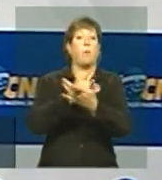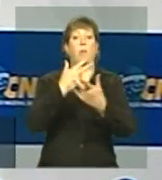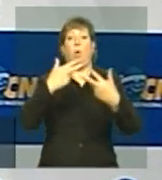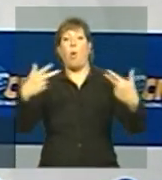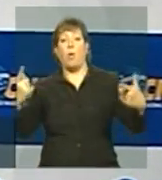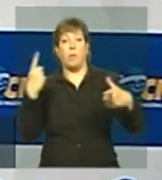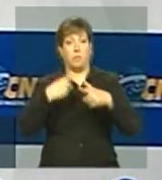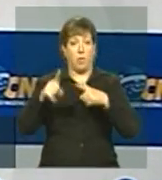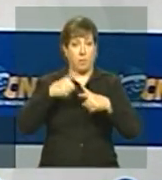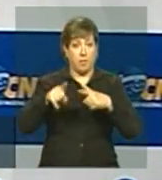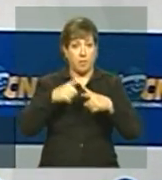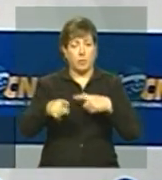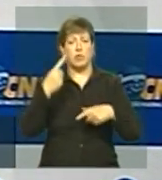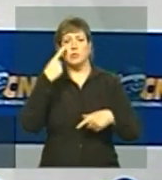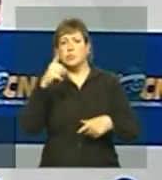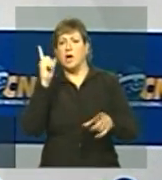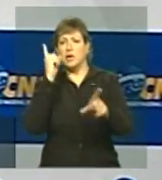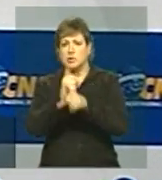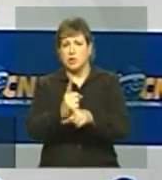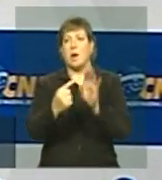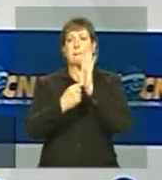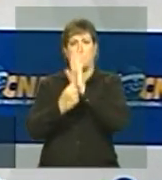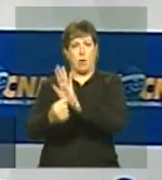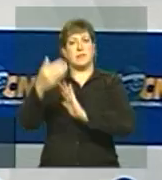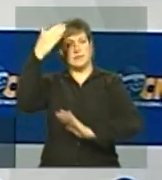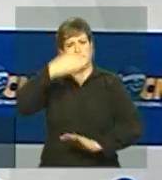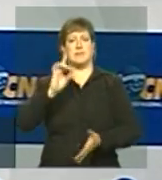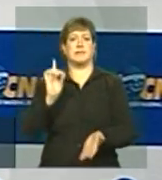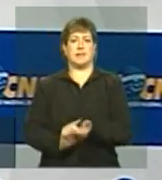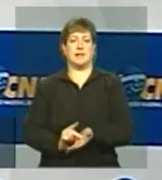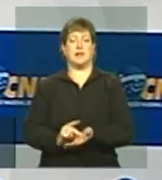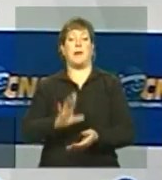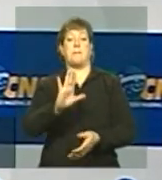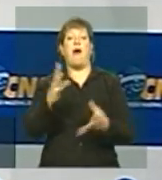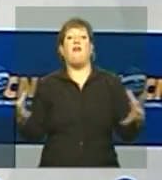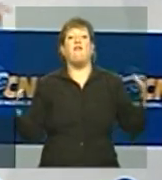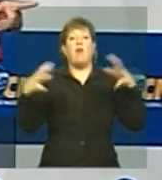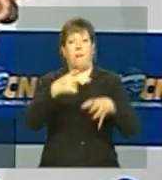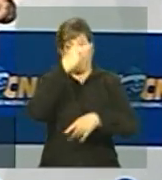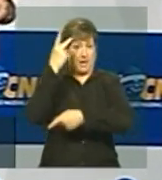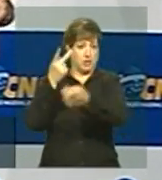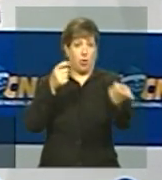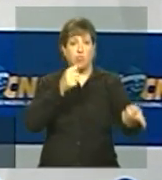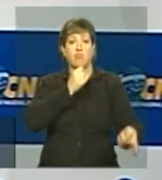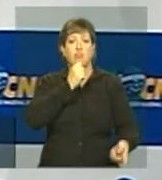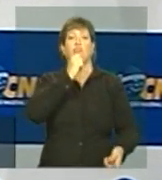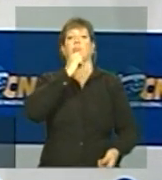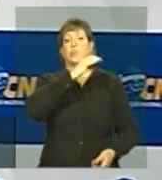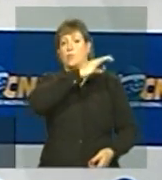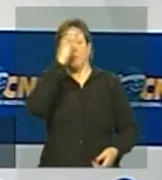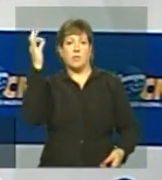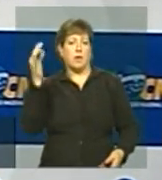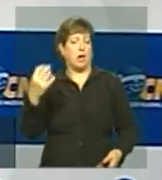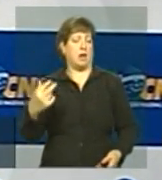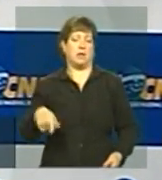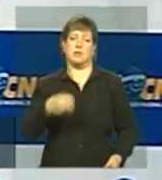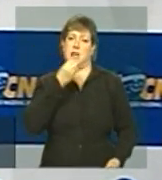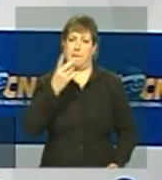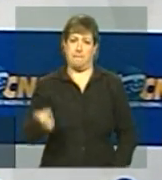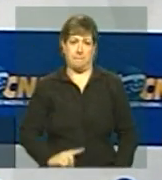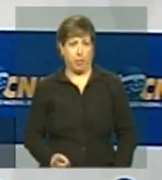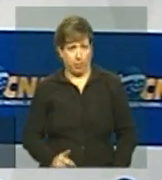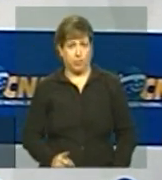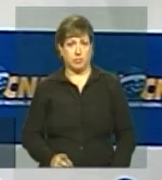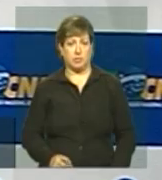discussão, tornar ela pública, para tomar as medidas necessárias. Porque não é boa prática, não leva